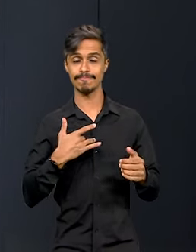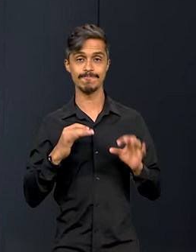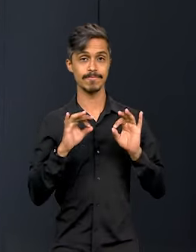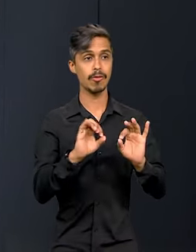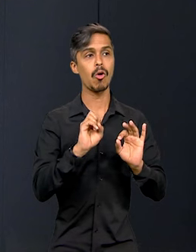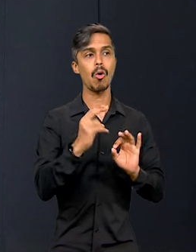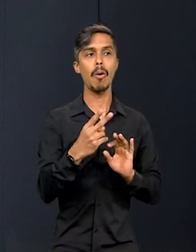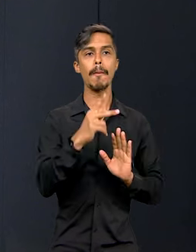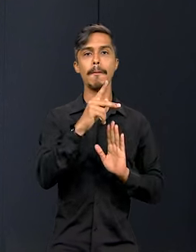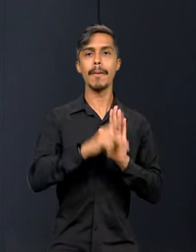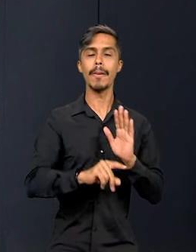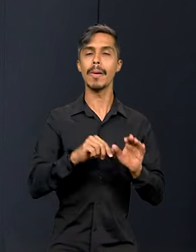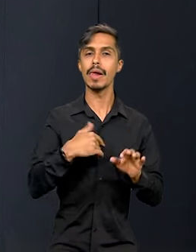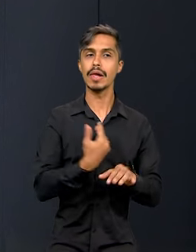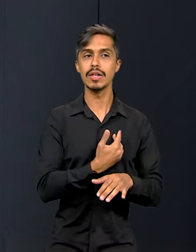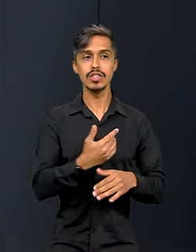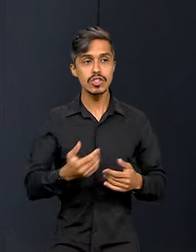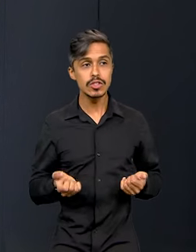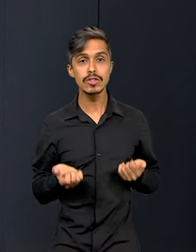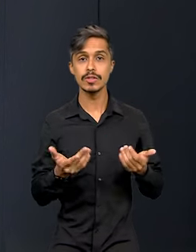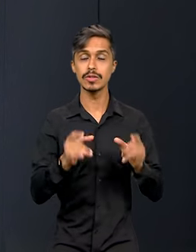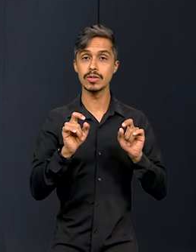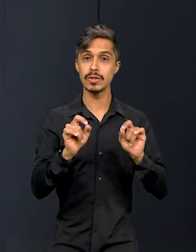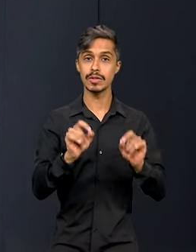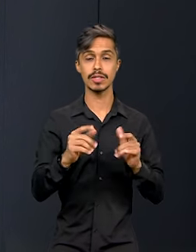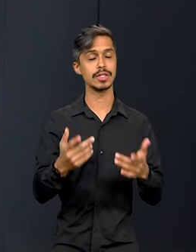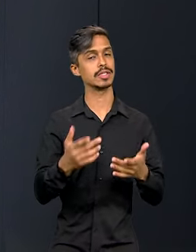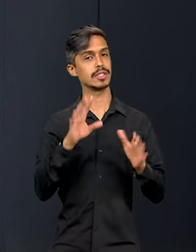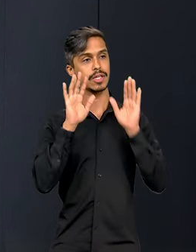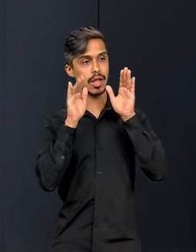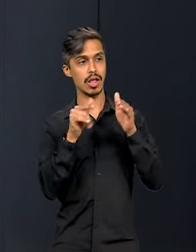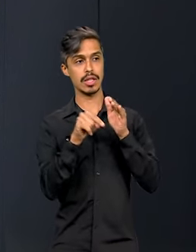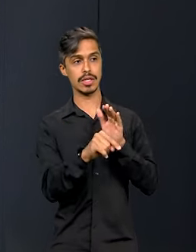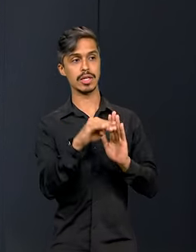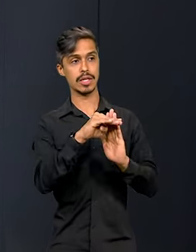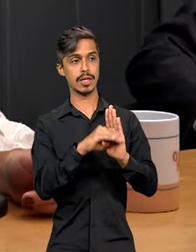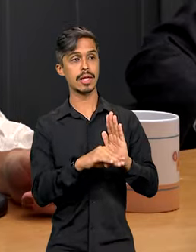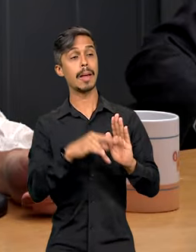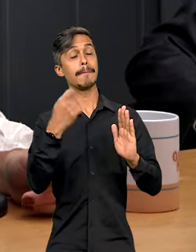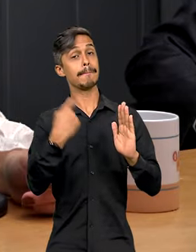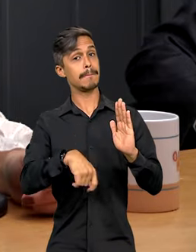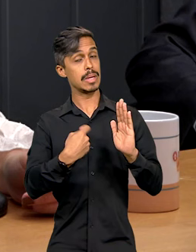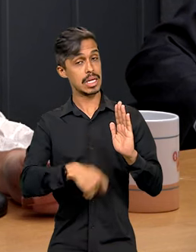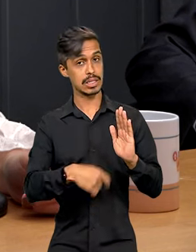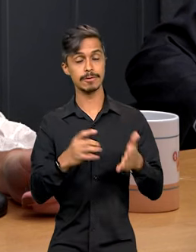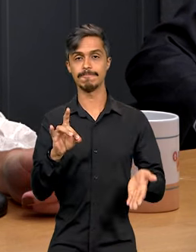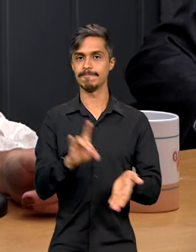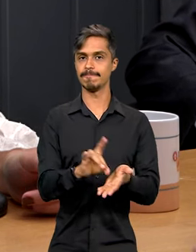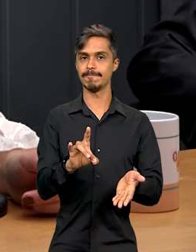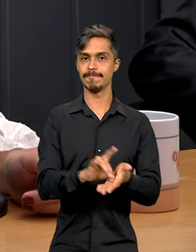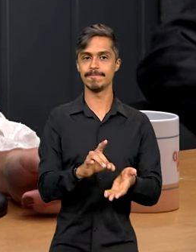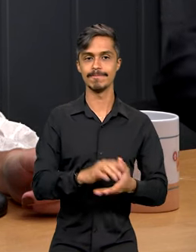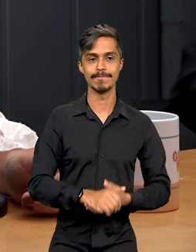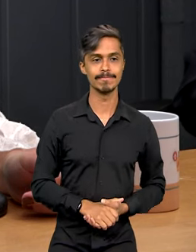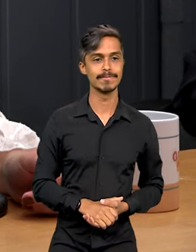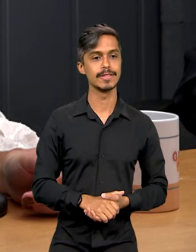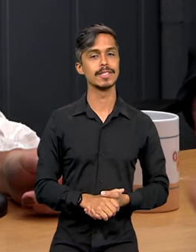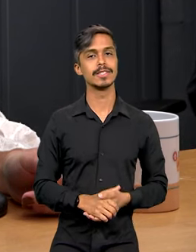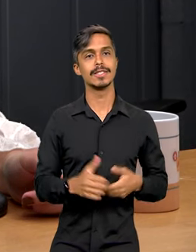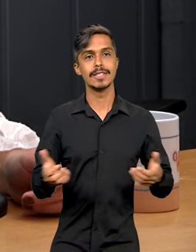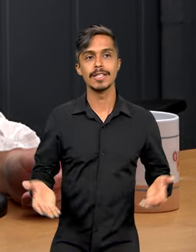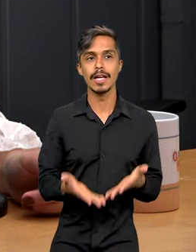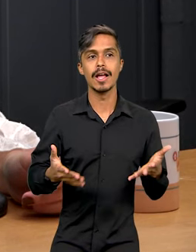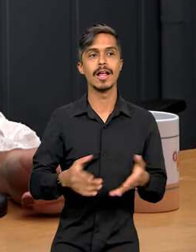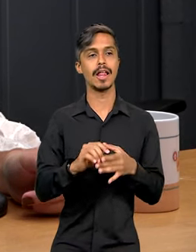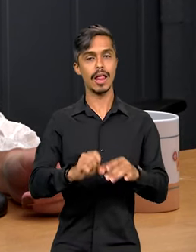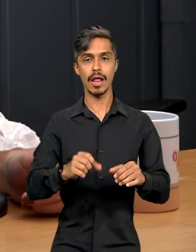programas que promovam a segurança alimentar no sentido da alimentação saudável devem fomentar tanto a